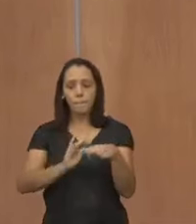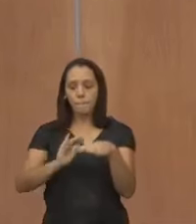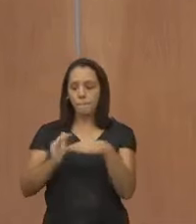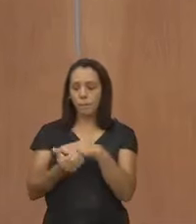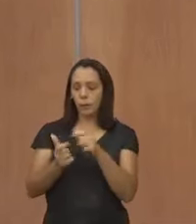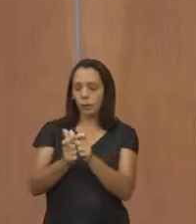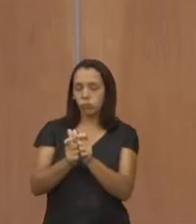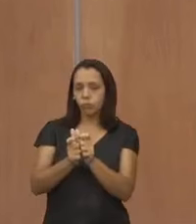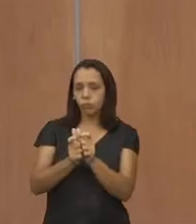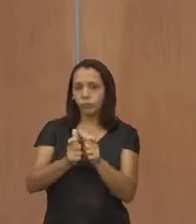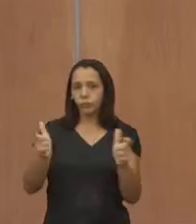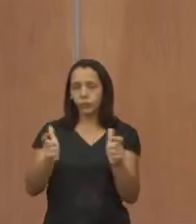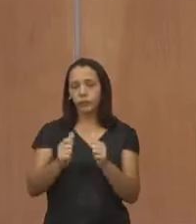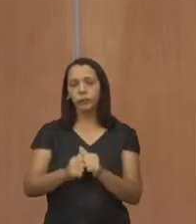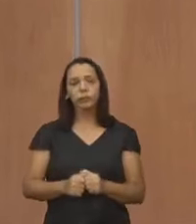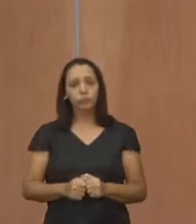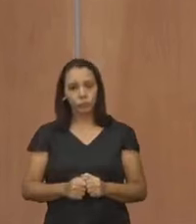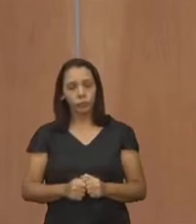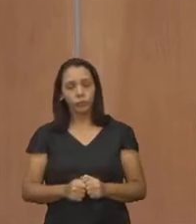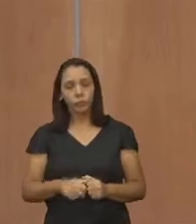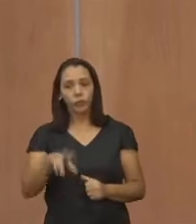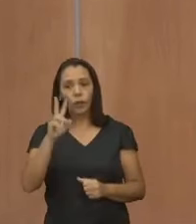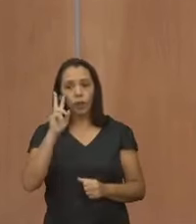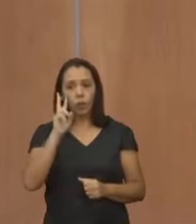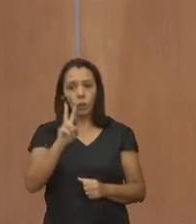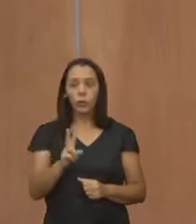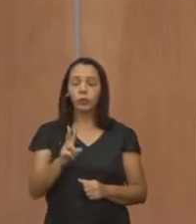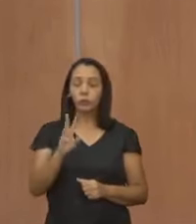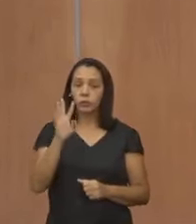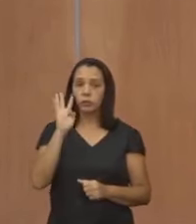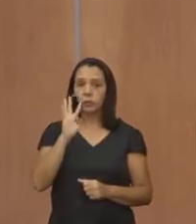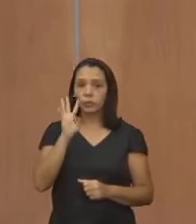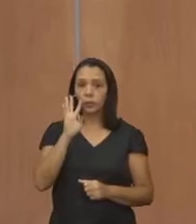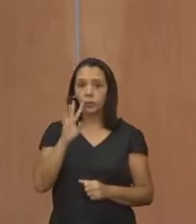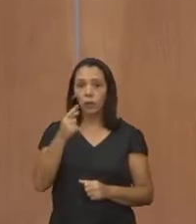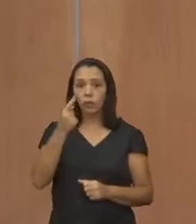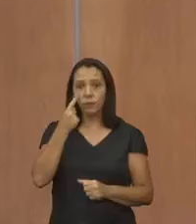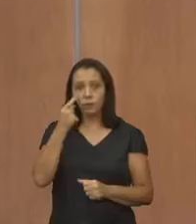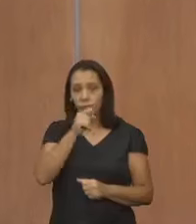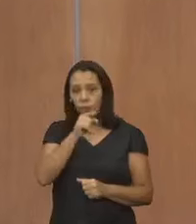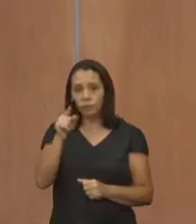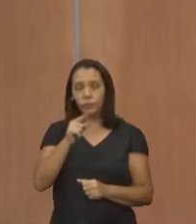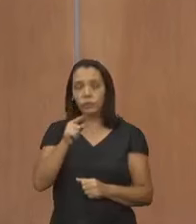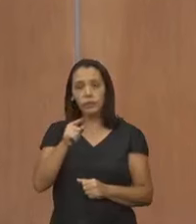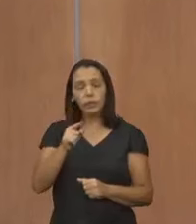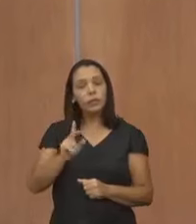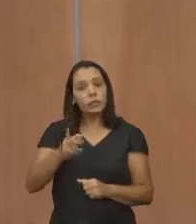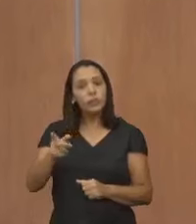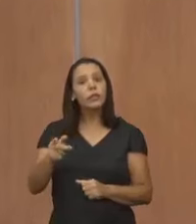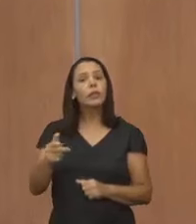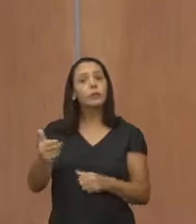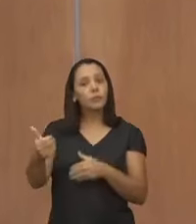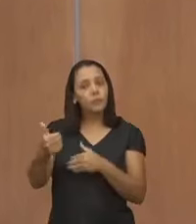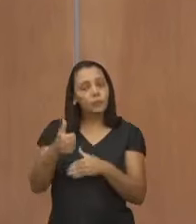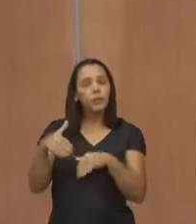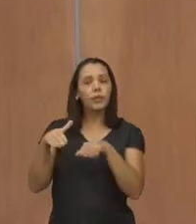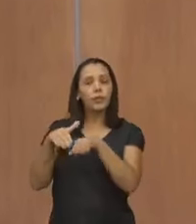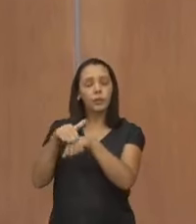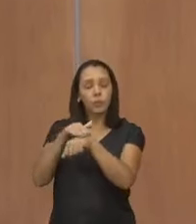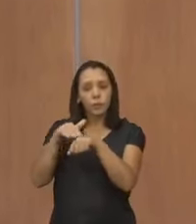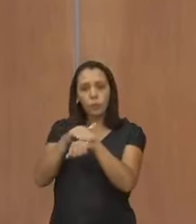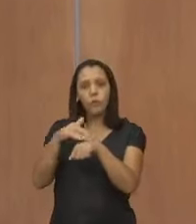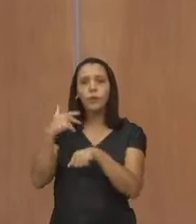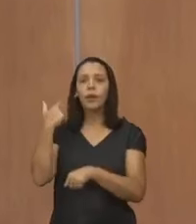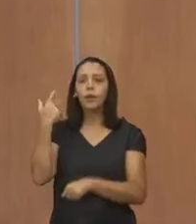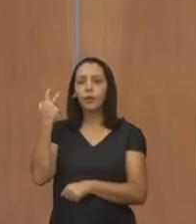Eu acho interessante em vocês, porque vocês são uma associação que chegam para conversar com os vereadores, conversam com